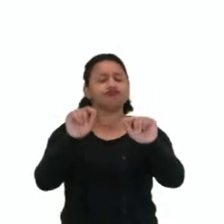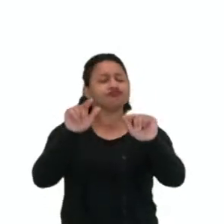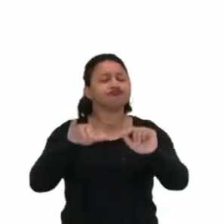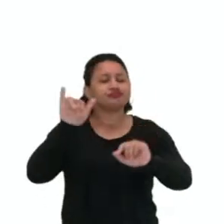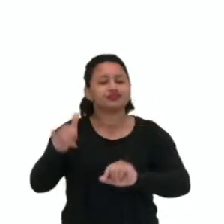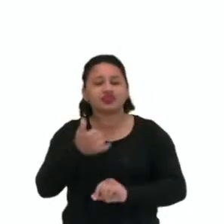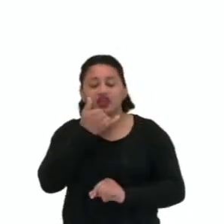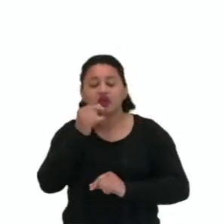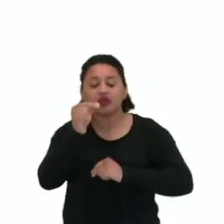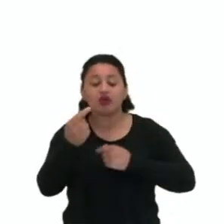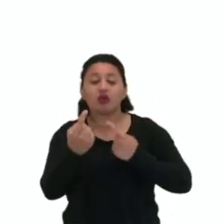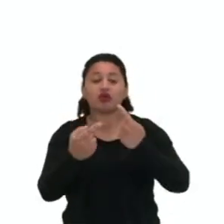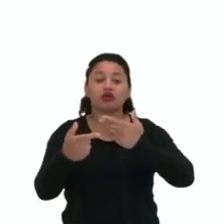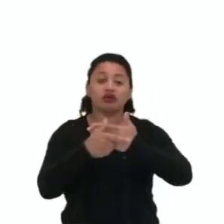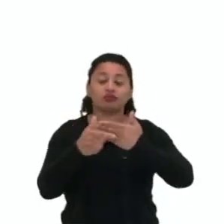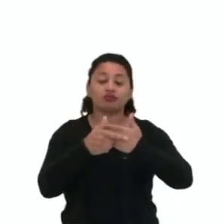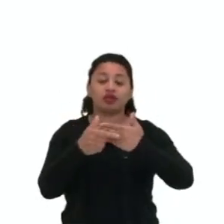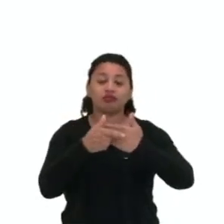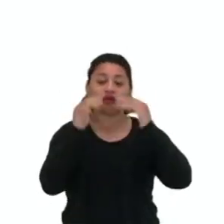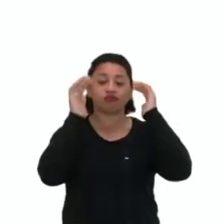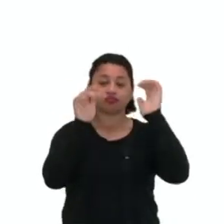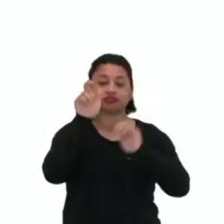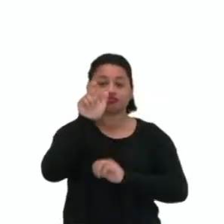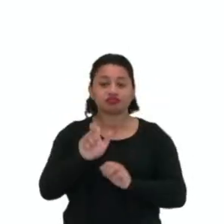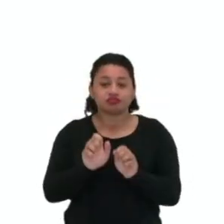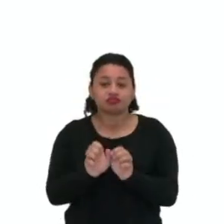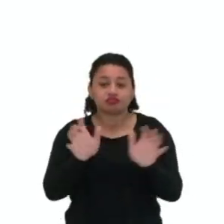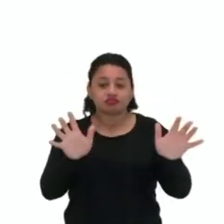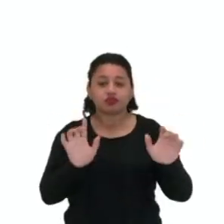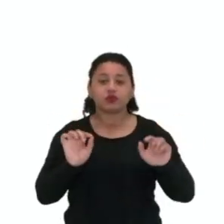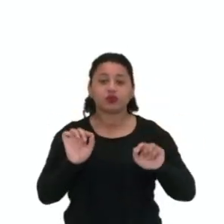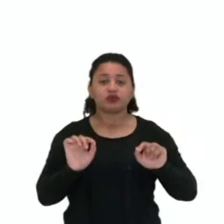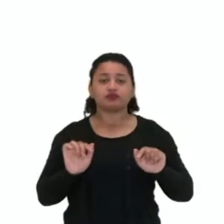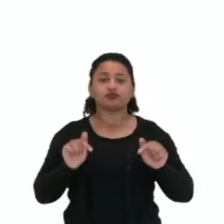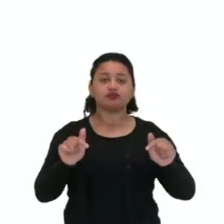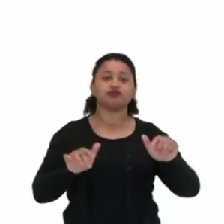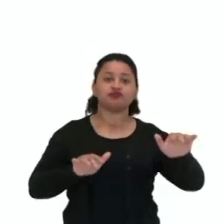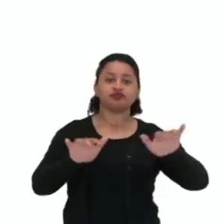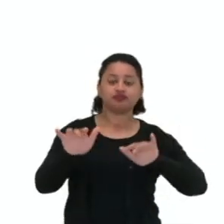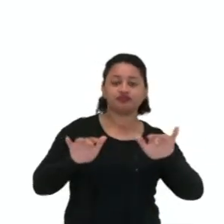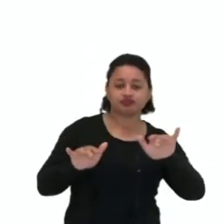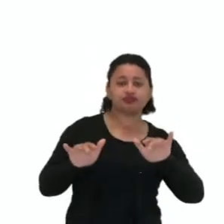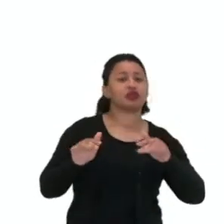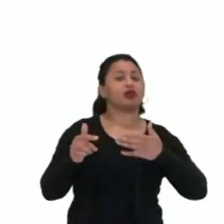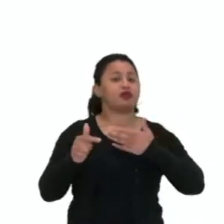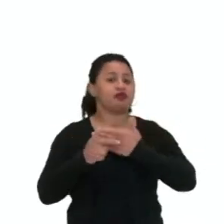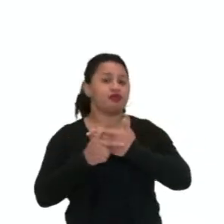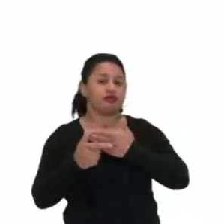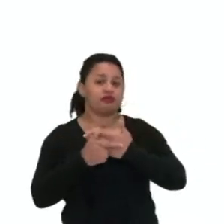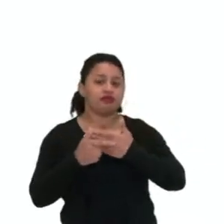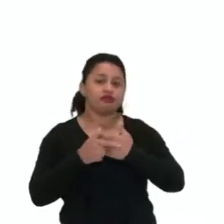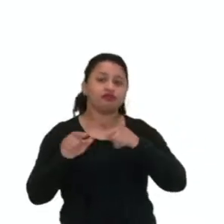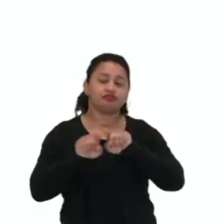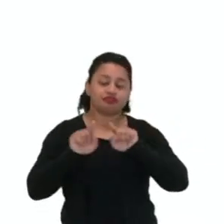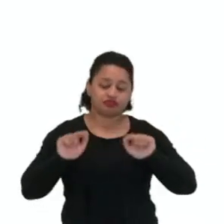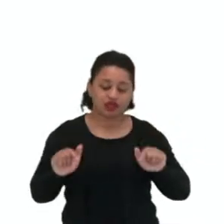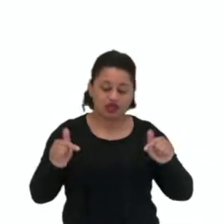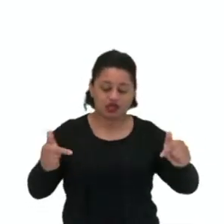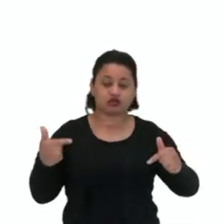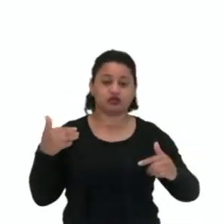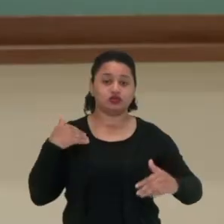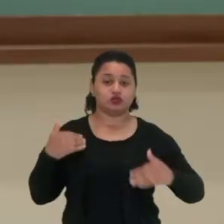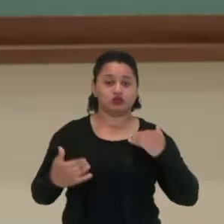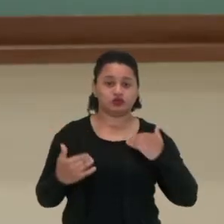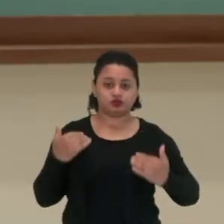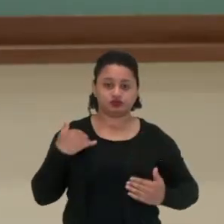Justificar o papel do sistema nervoso na integração e coordenação das funções e ações do nosso corpo. Nós